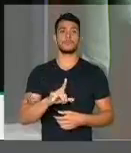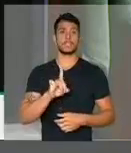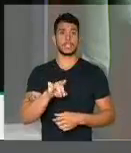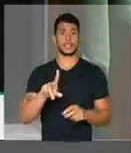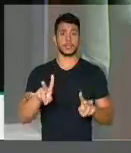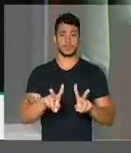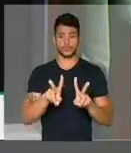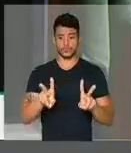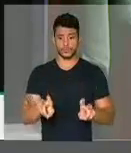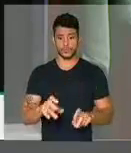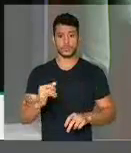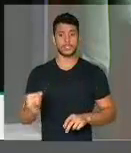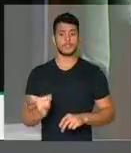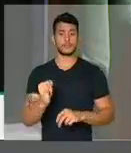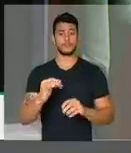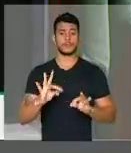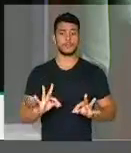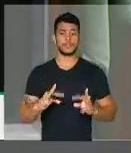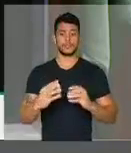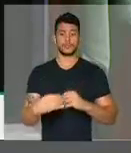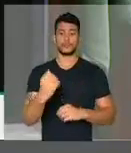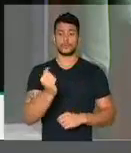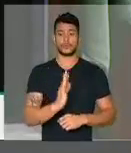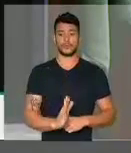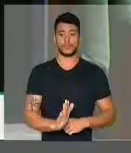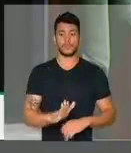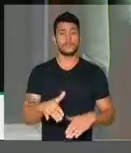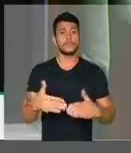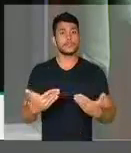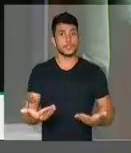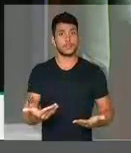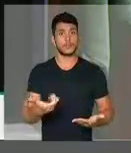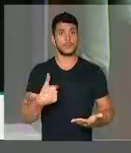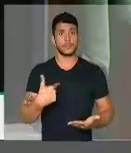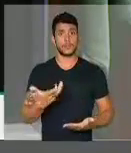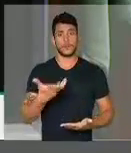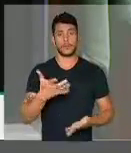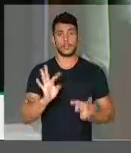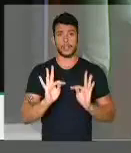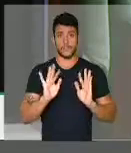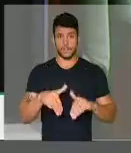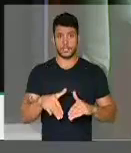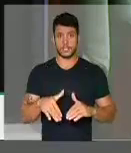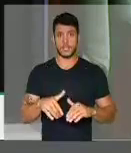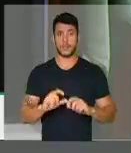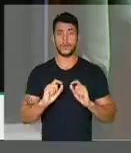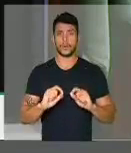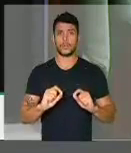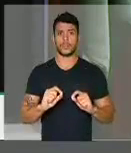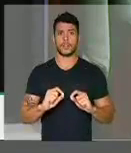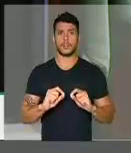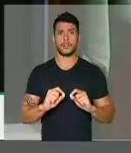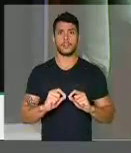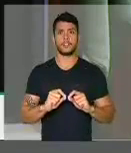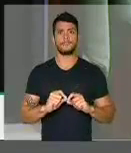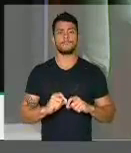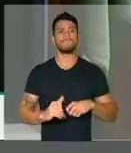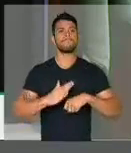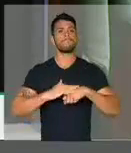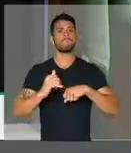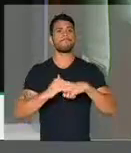tão importantes a todos os brasileiros. Para concluir, quero aqui novamente prestar minha solidariedade